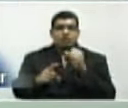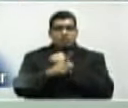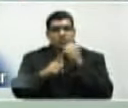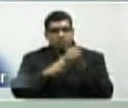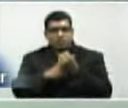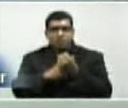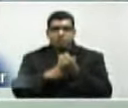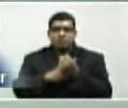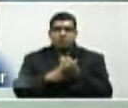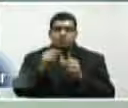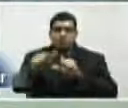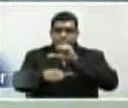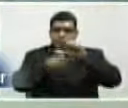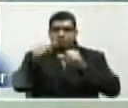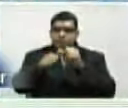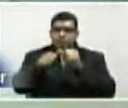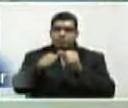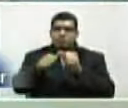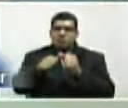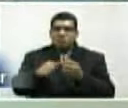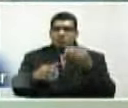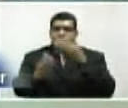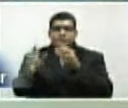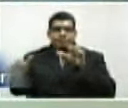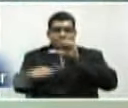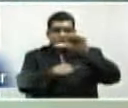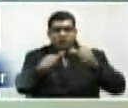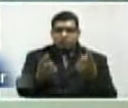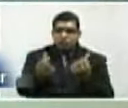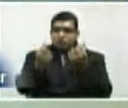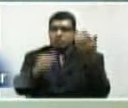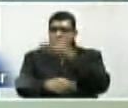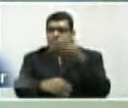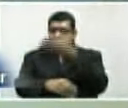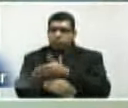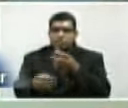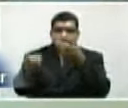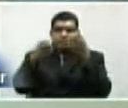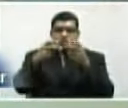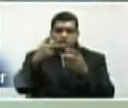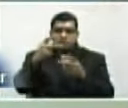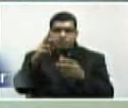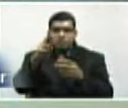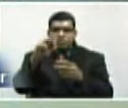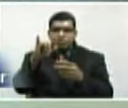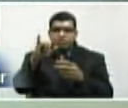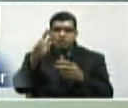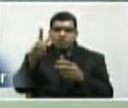social viraram um duto para transferir dinheiro público para interesses privados.